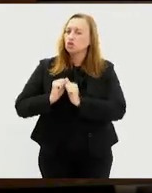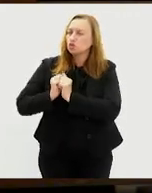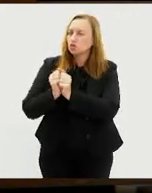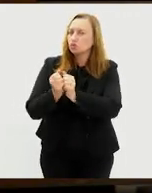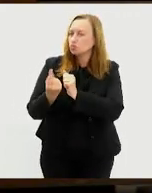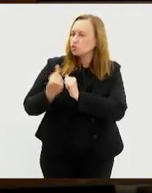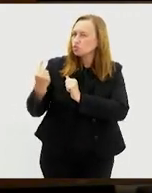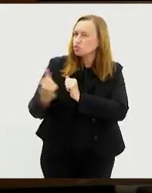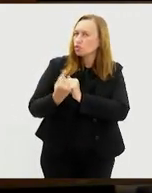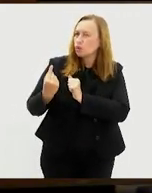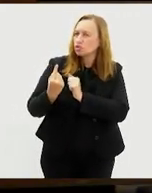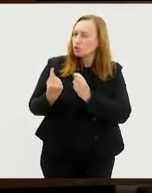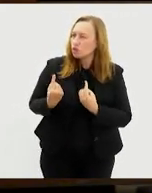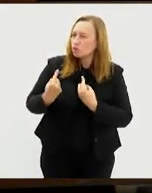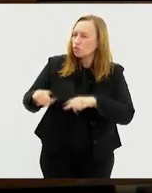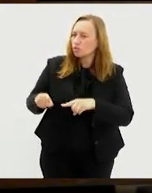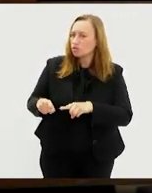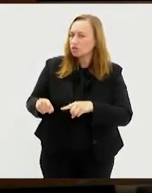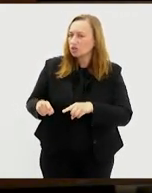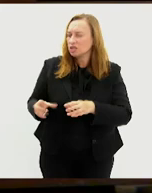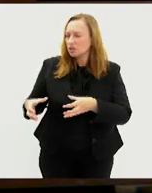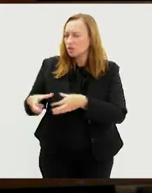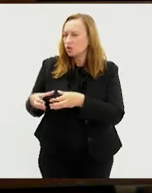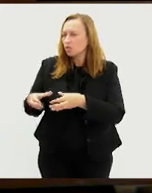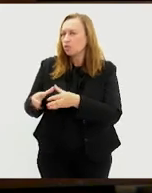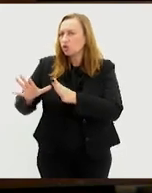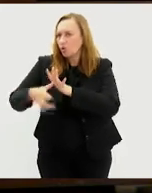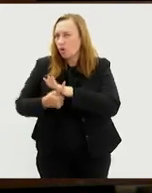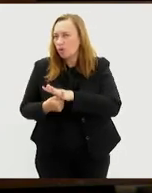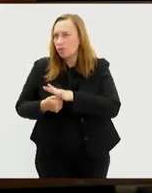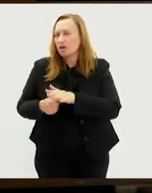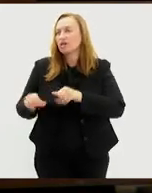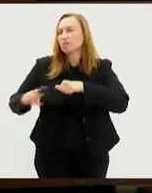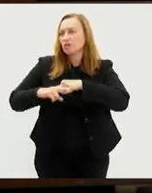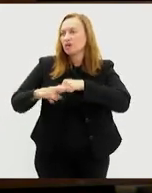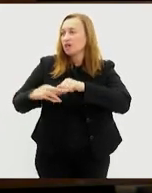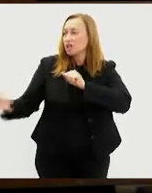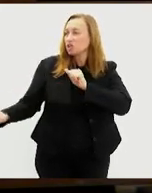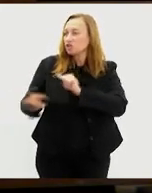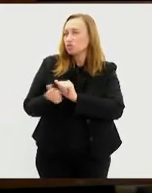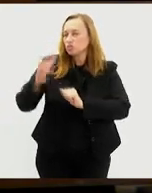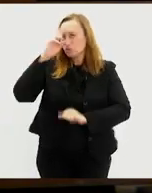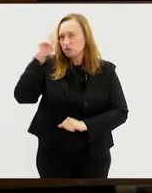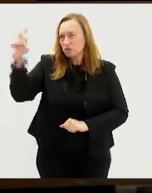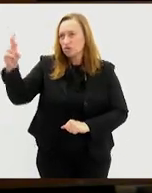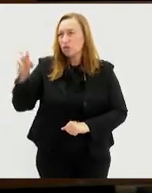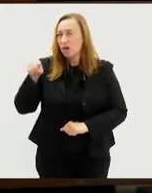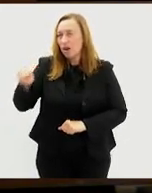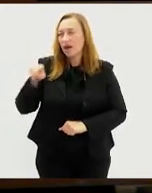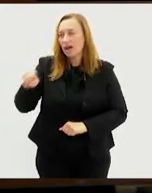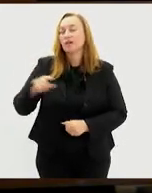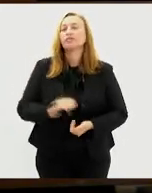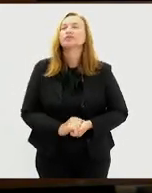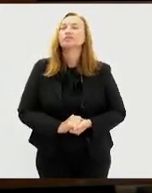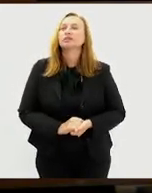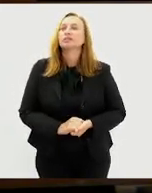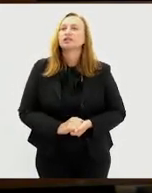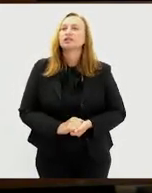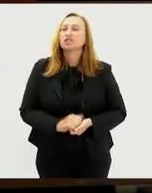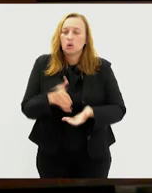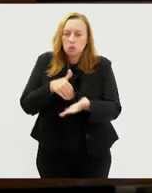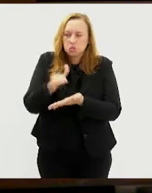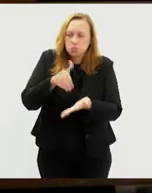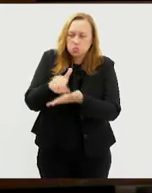combatendo essa máfia em belfor roxo quero ombrear ombrear o lado de vossa excelência para expurgos da política esse tipo de gente que